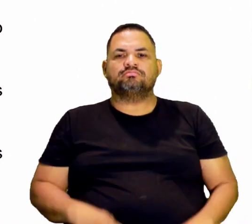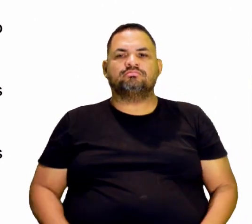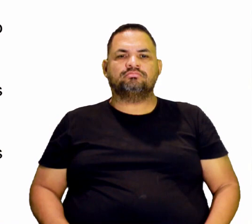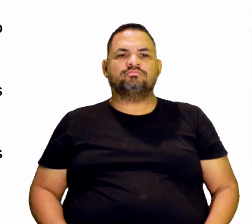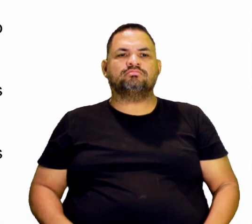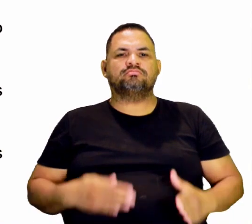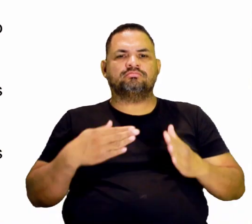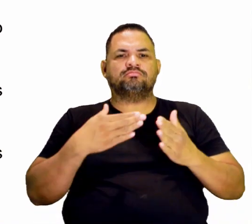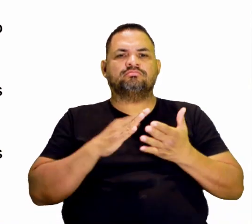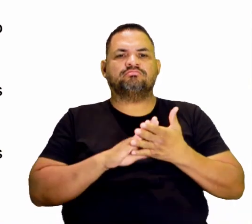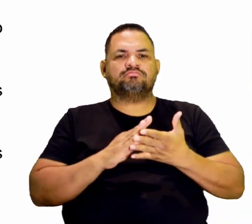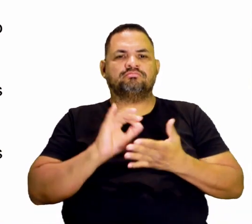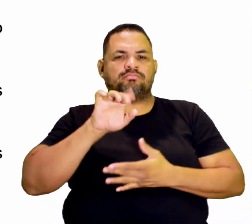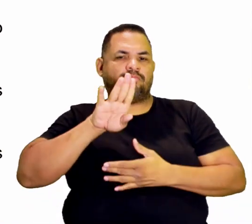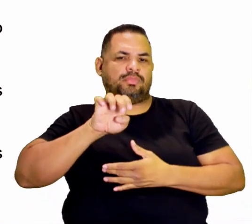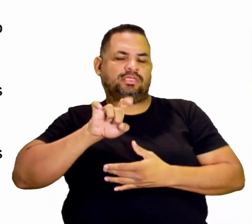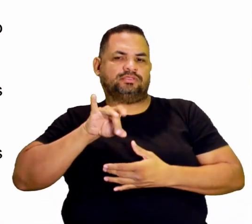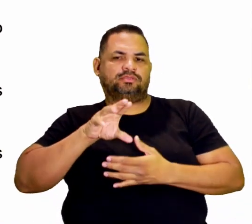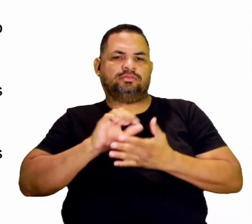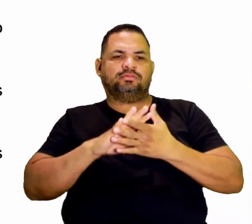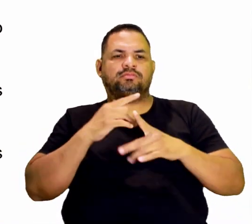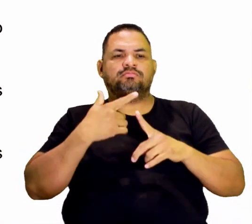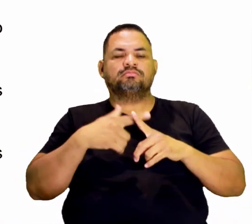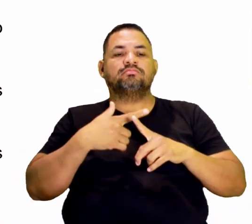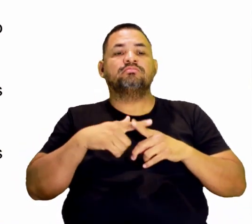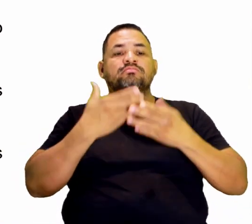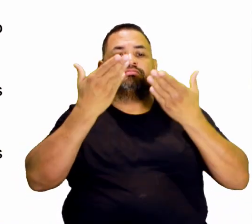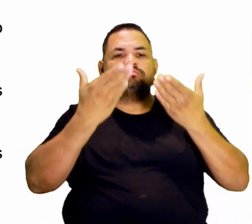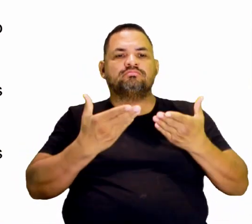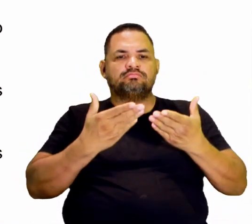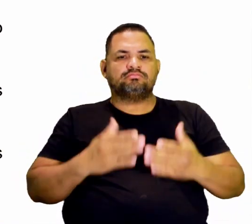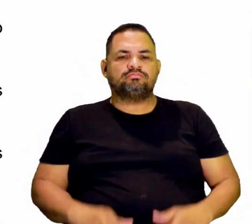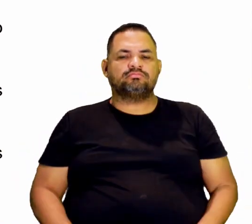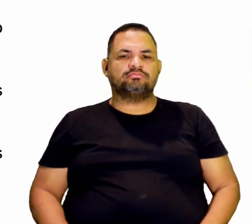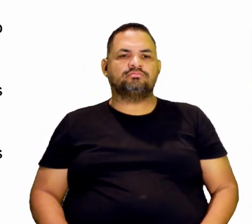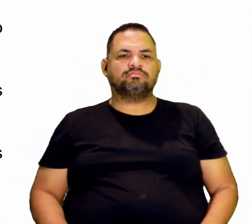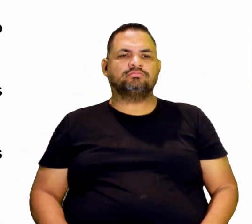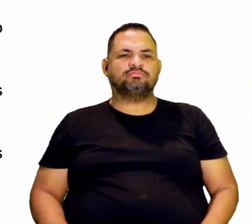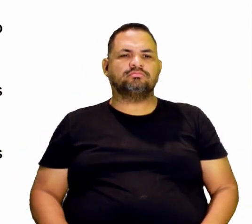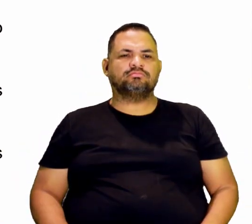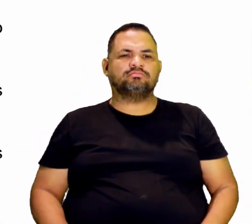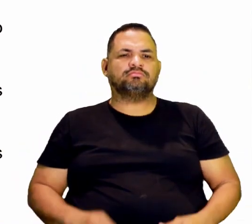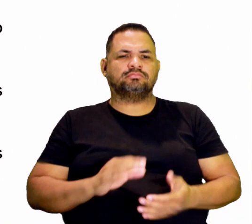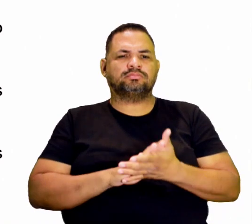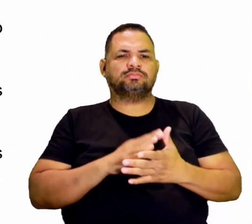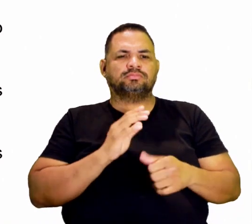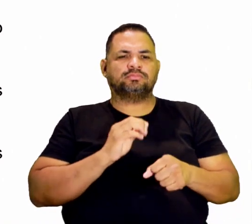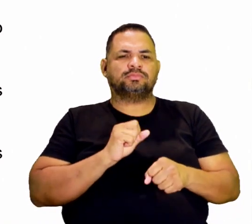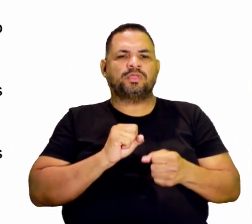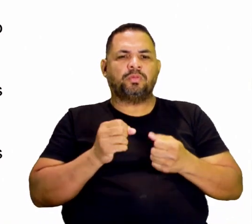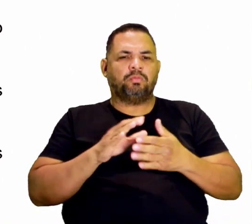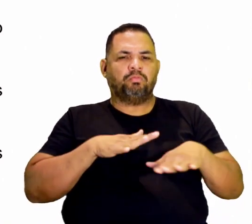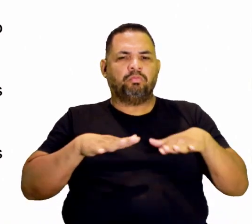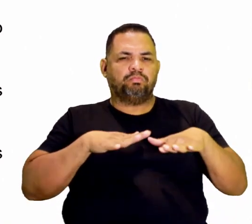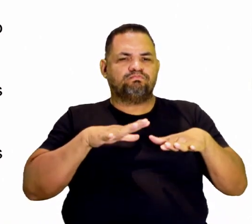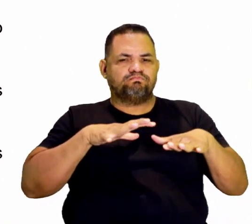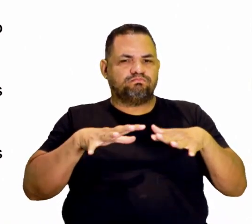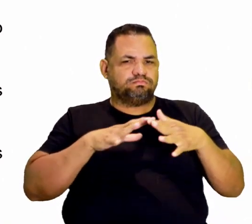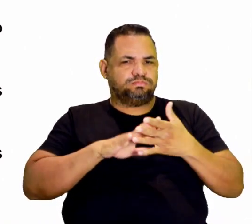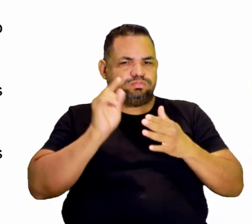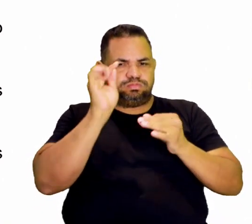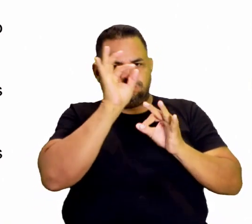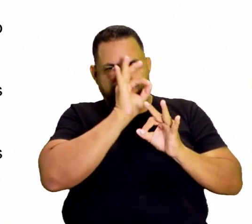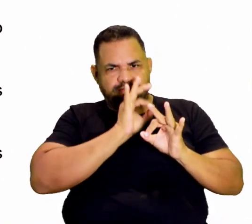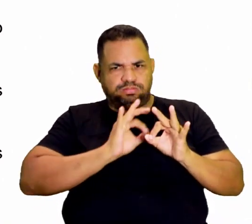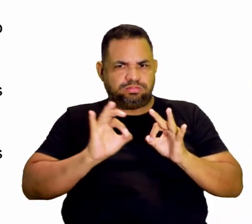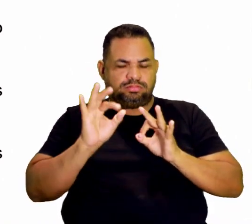uma obra impressionista por um dos seguintes motivos: pela rigidez dos movimentos dos traços